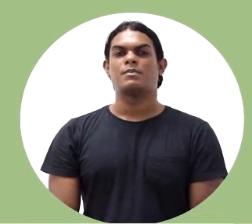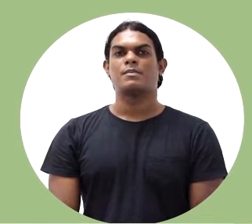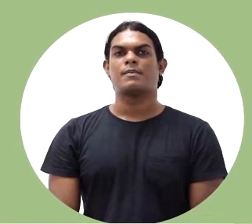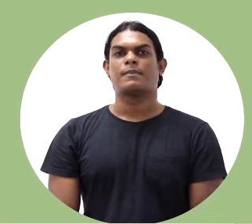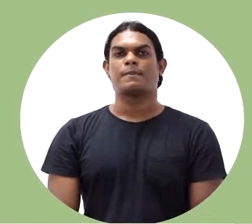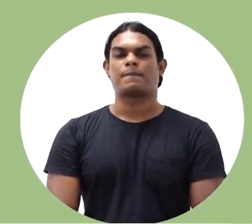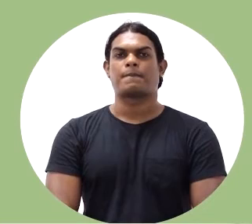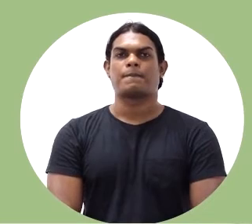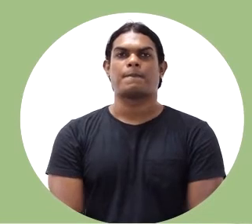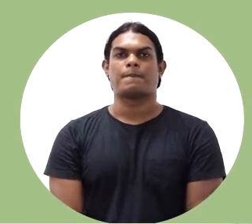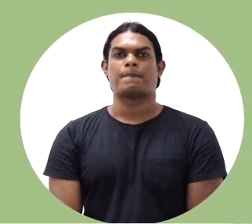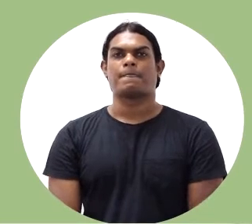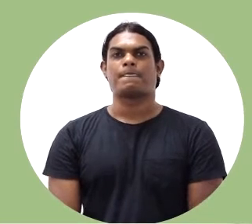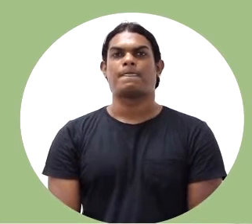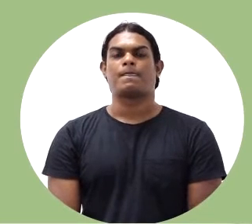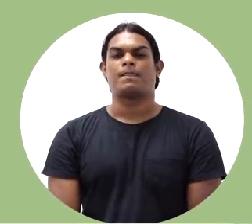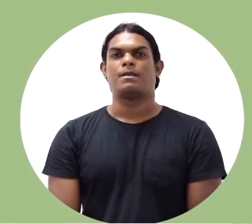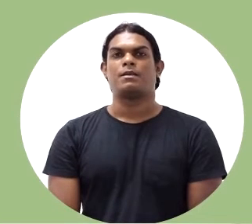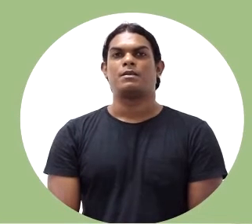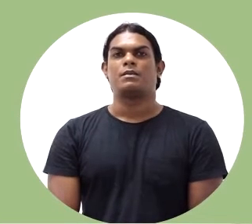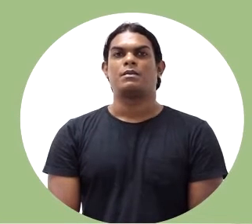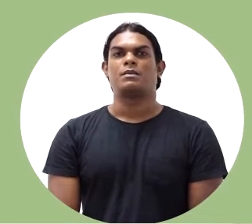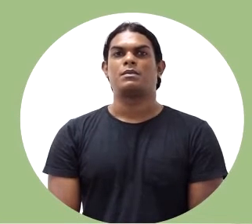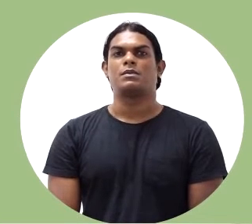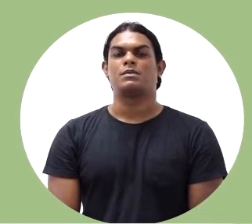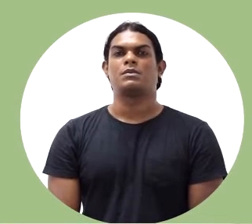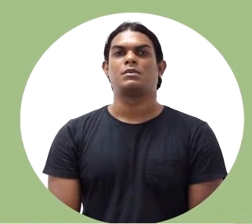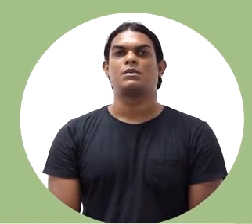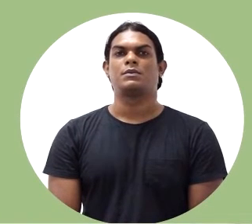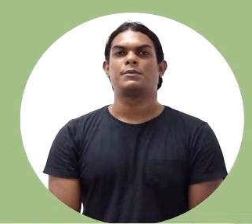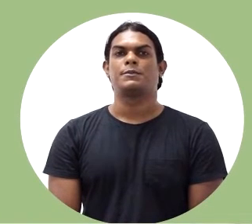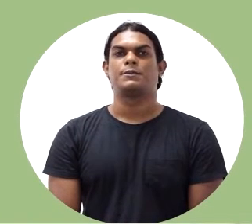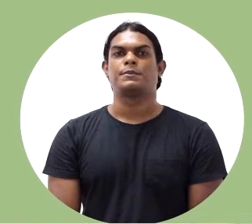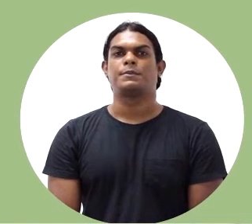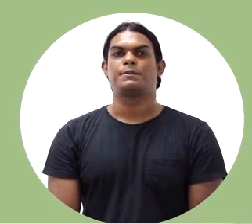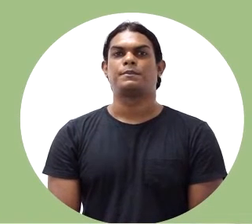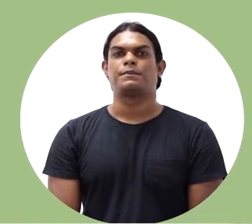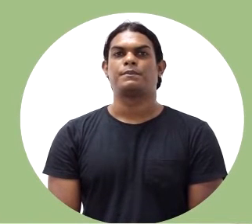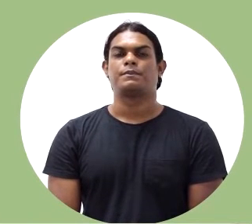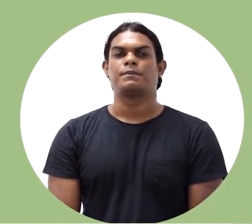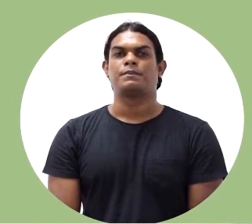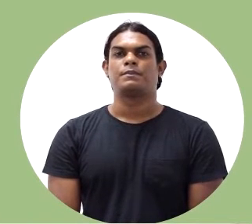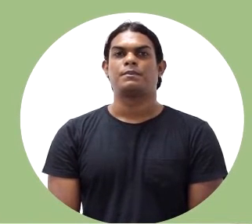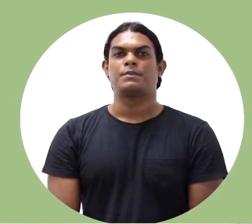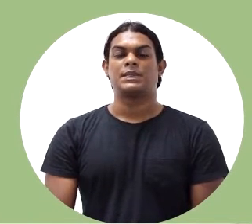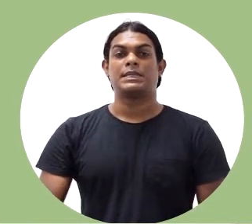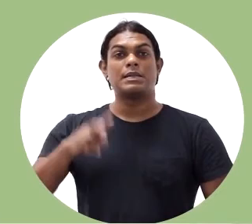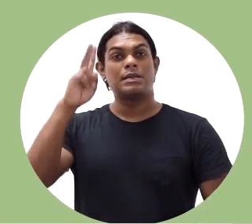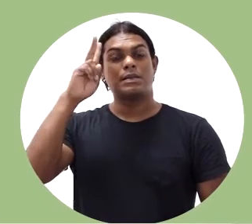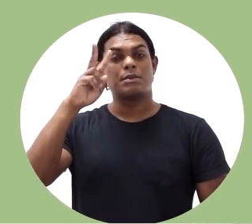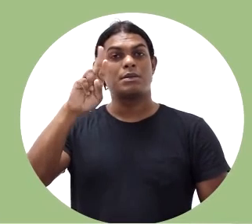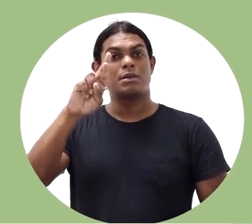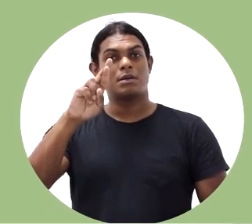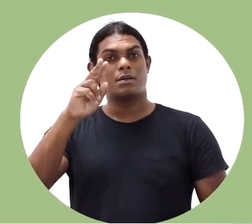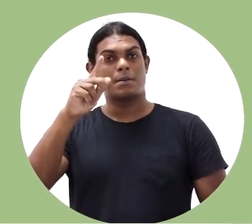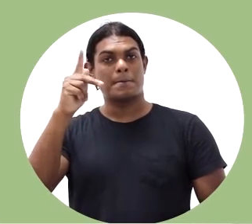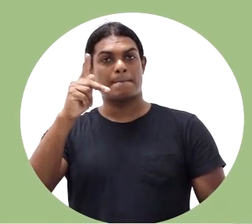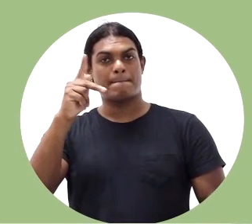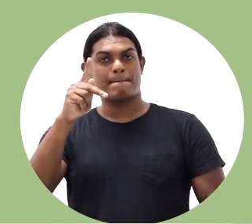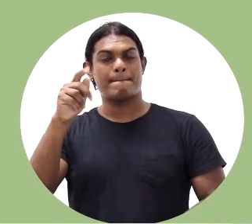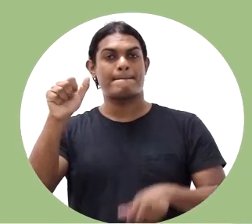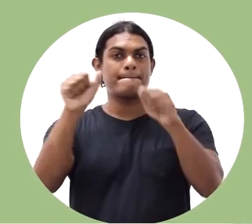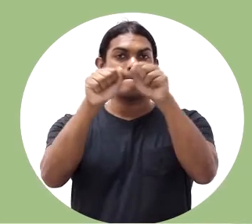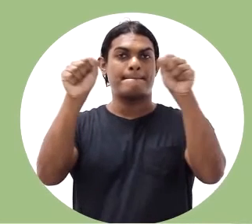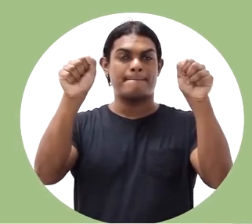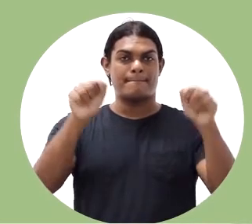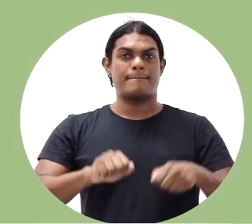produção. Normalmente são sistemas usados à parte do ERP. Lembra que o ERP é o sistema integrado de gestão e